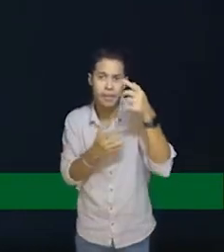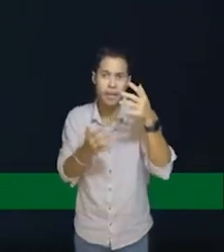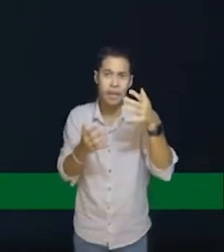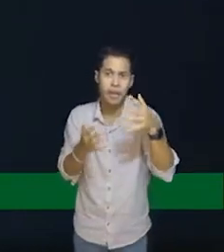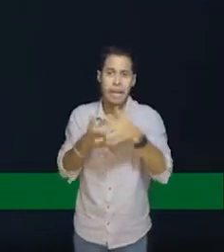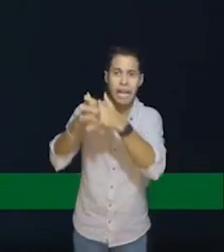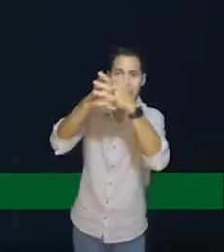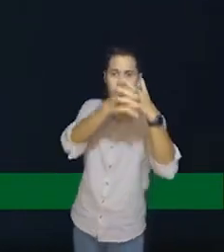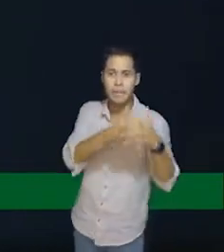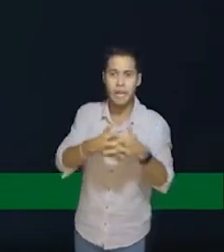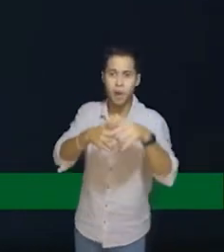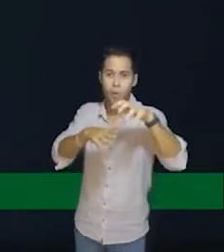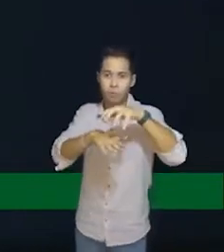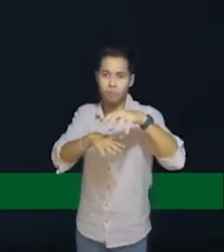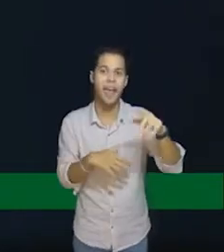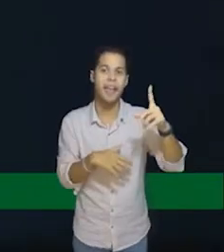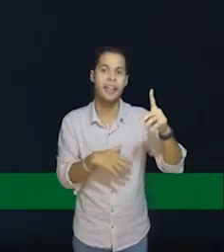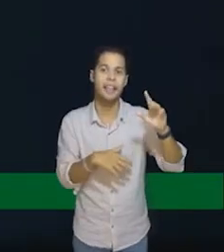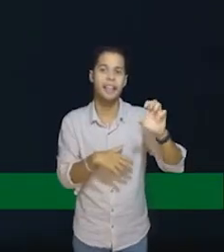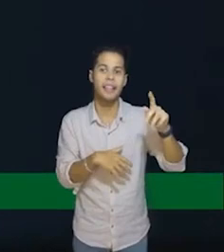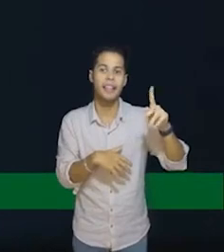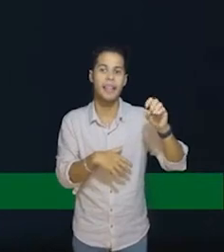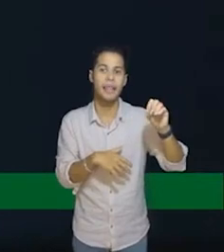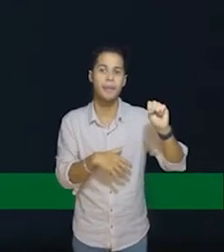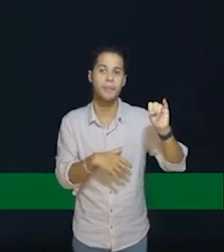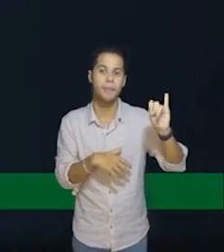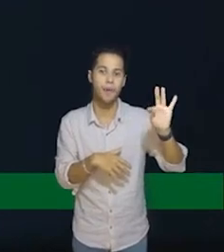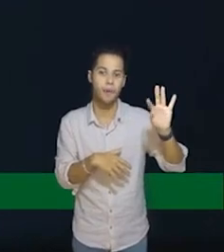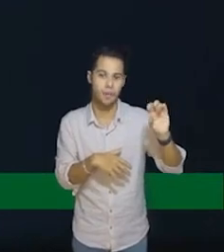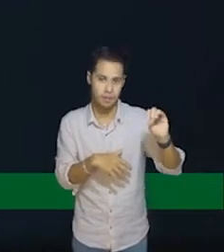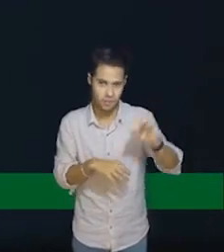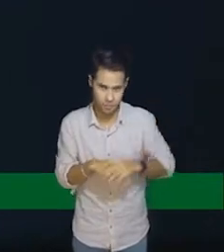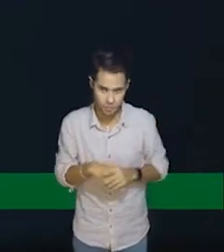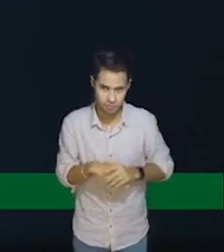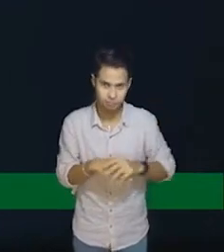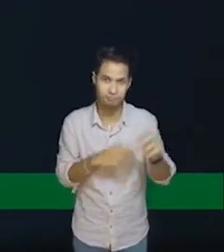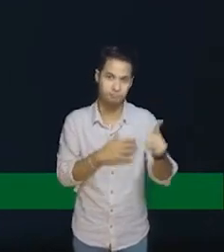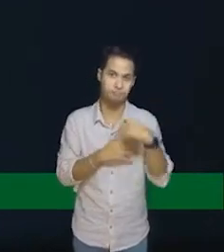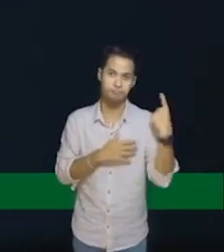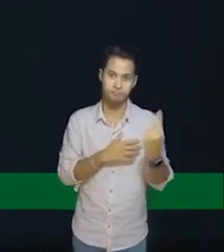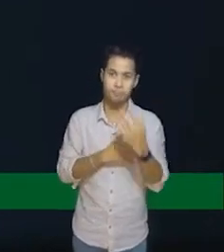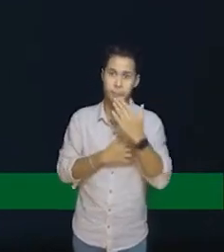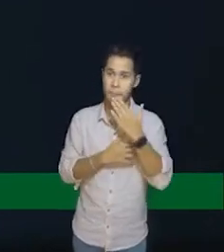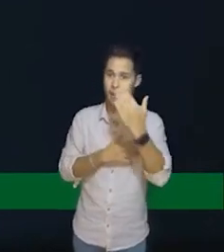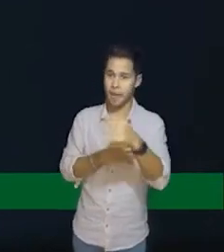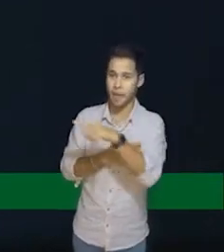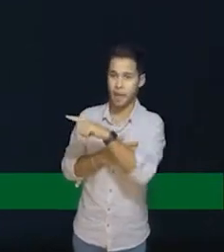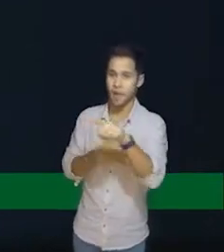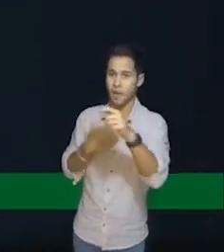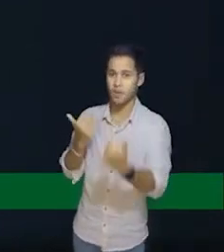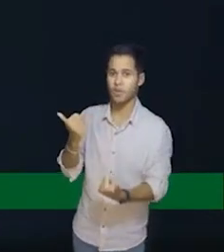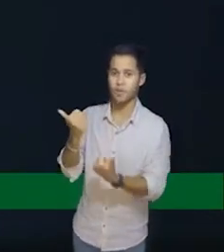com depósitos de carga em cima. Então, a gente pede aos senhores deputados